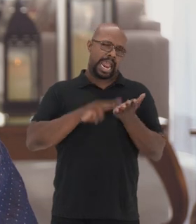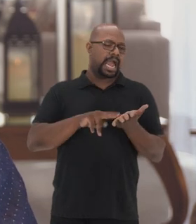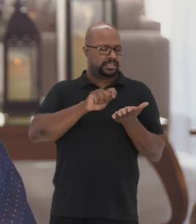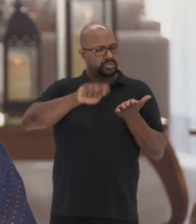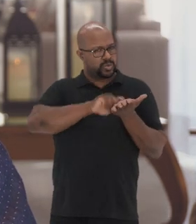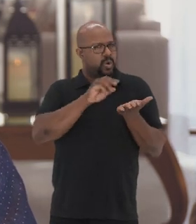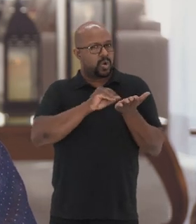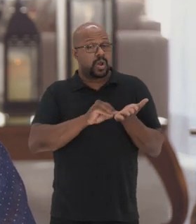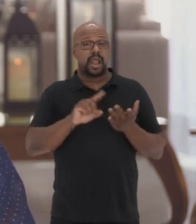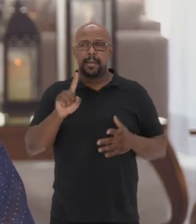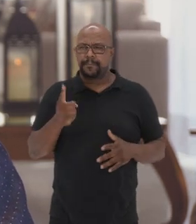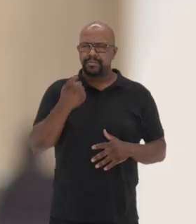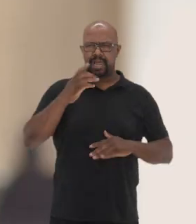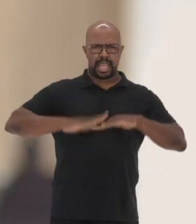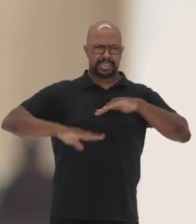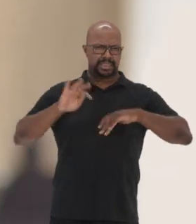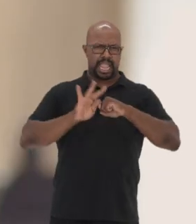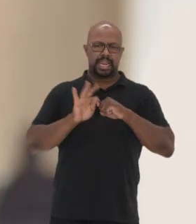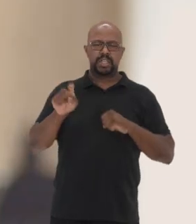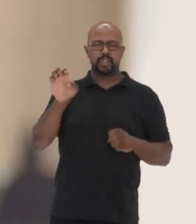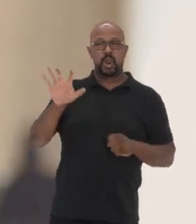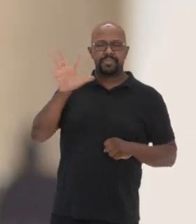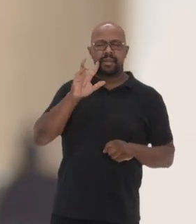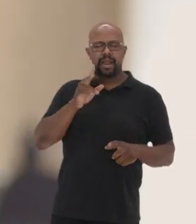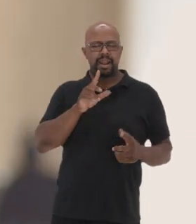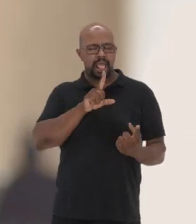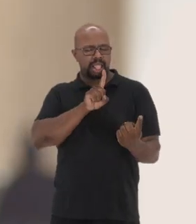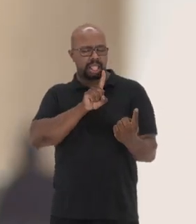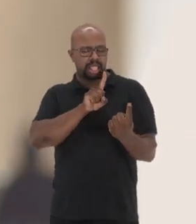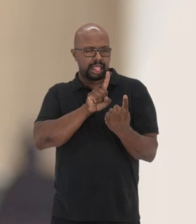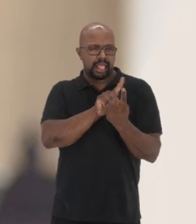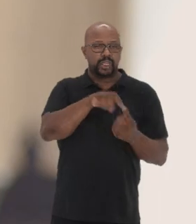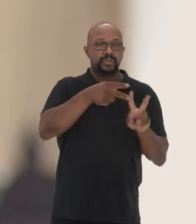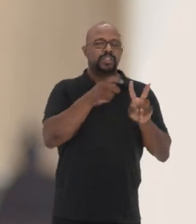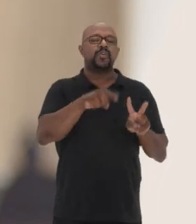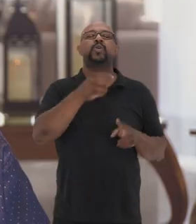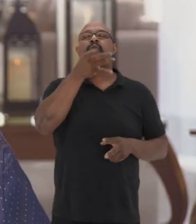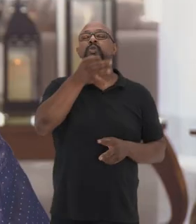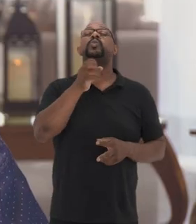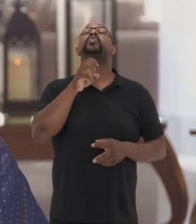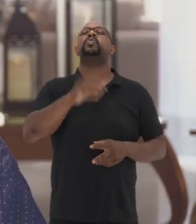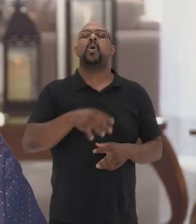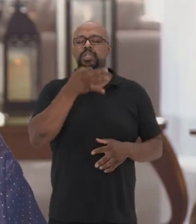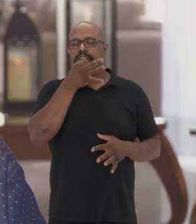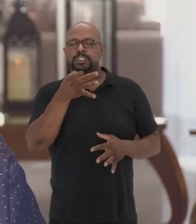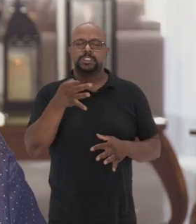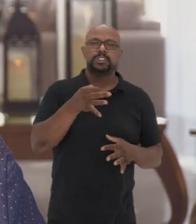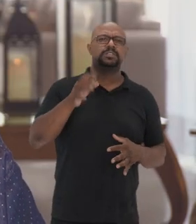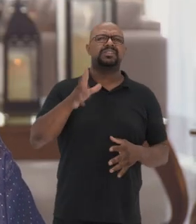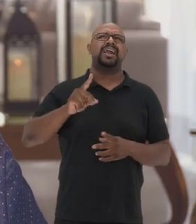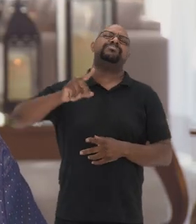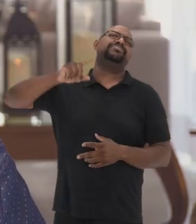a primeira técnica usada pelos europeus para se aproximarem dos nativos foi o som praticamente desde